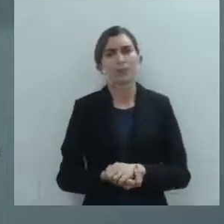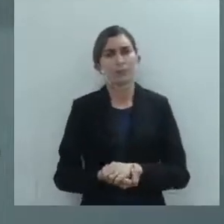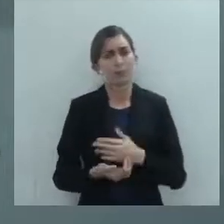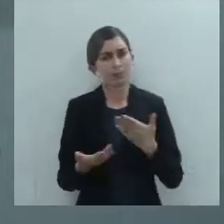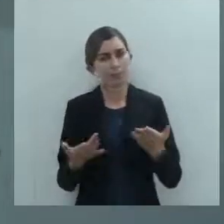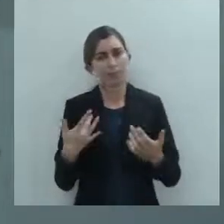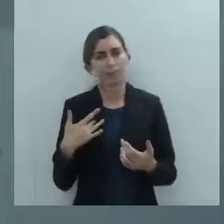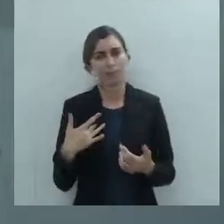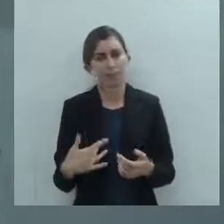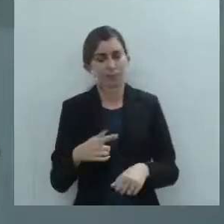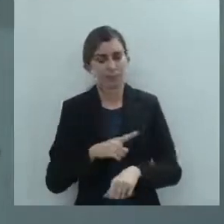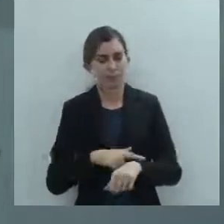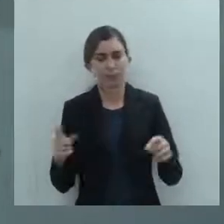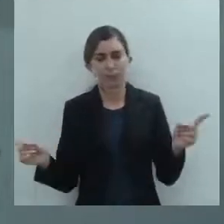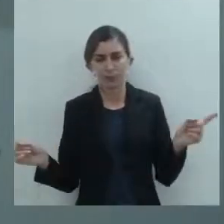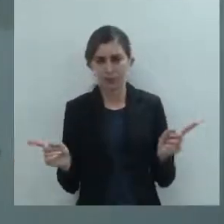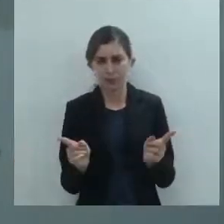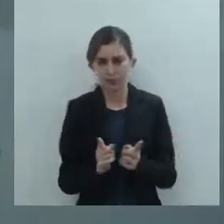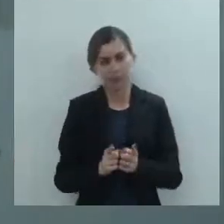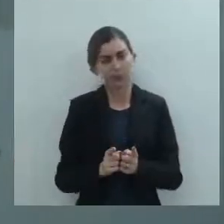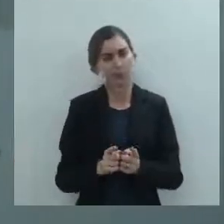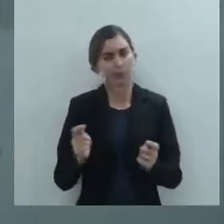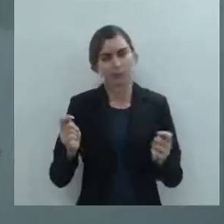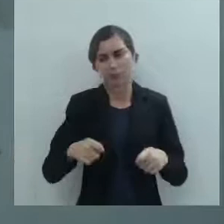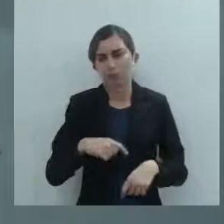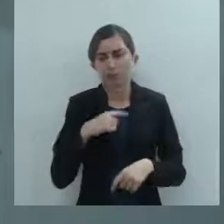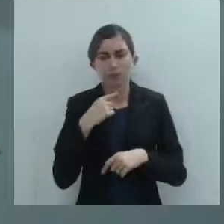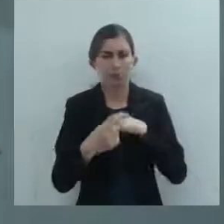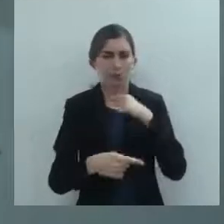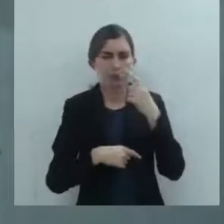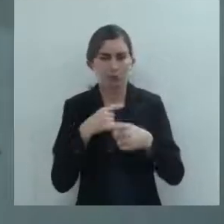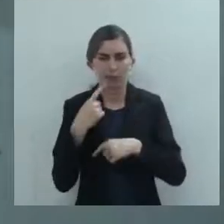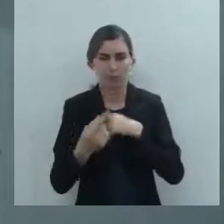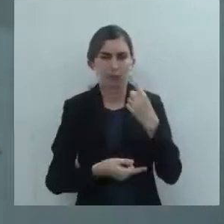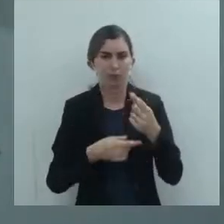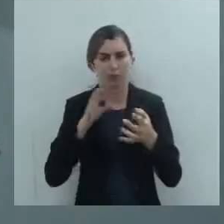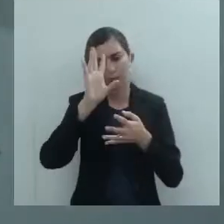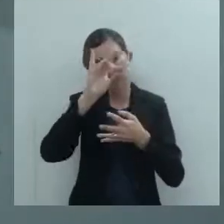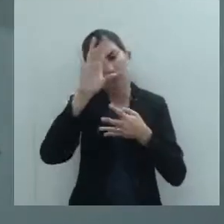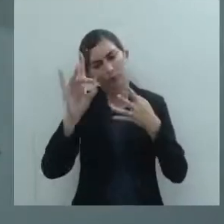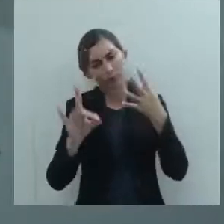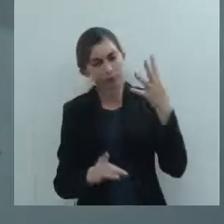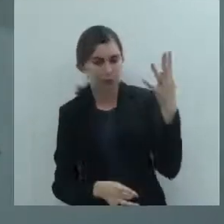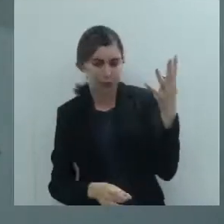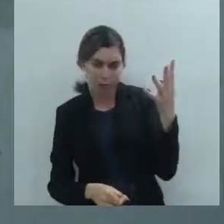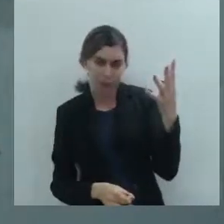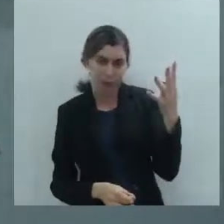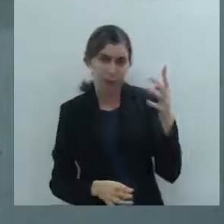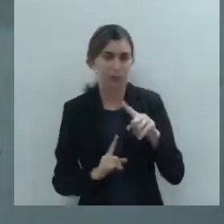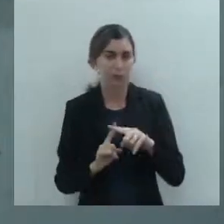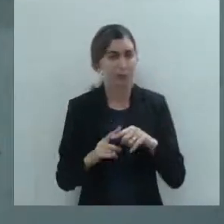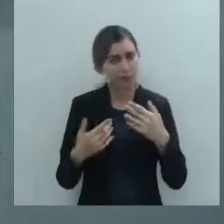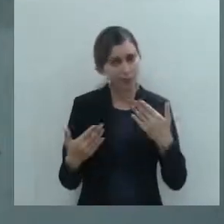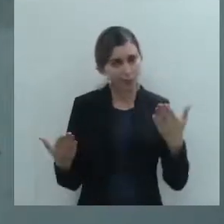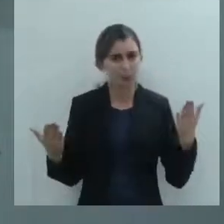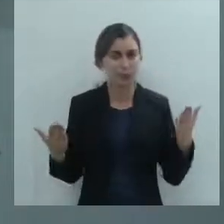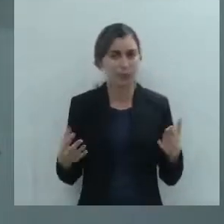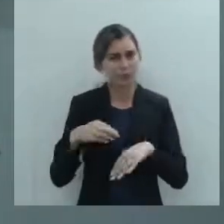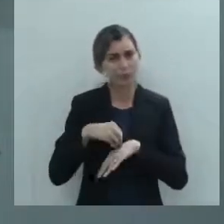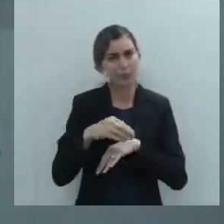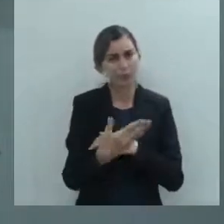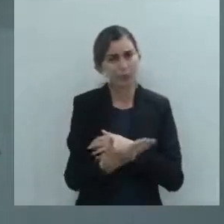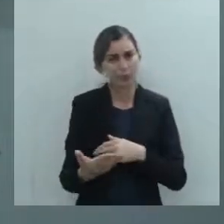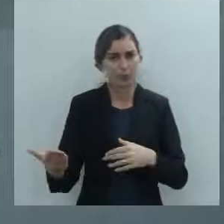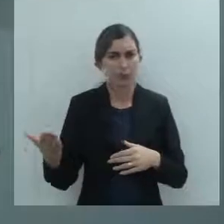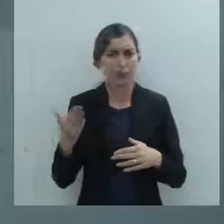infelizmente nosso tempo é muito curto e não dá para gente tratar sobre as especificidades de cada um deles isso eu